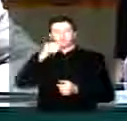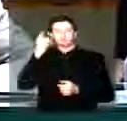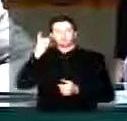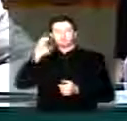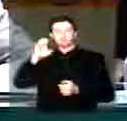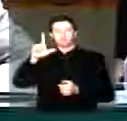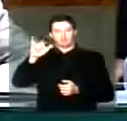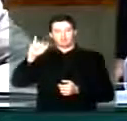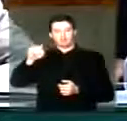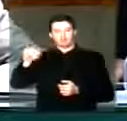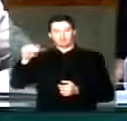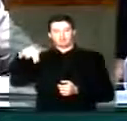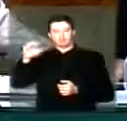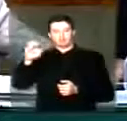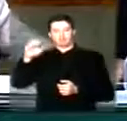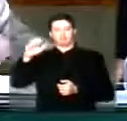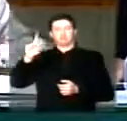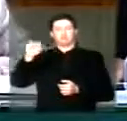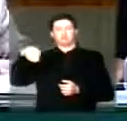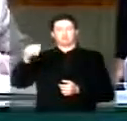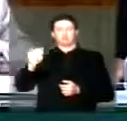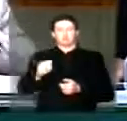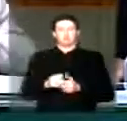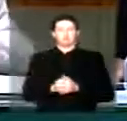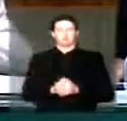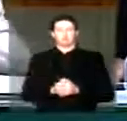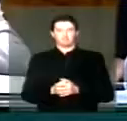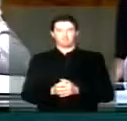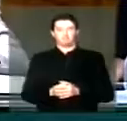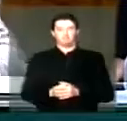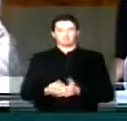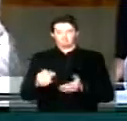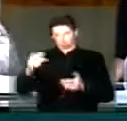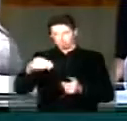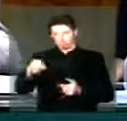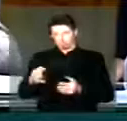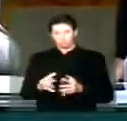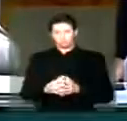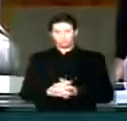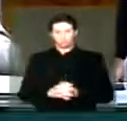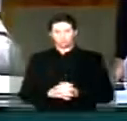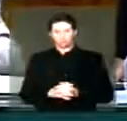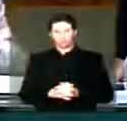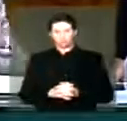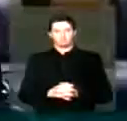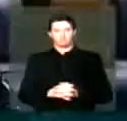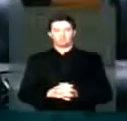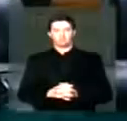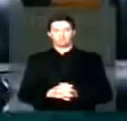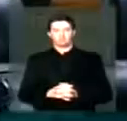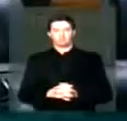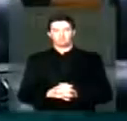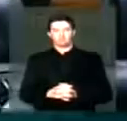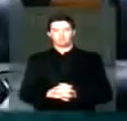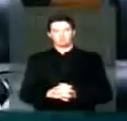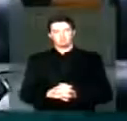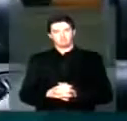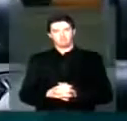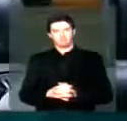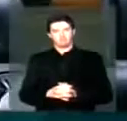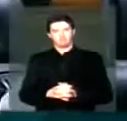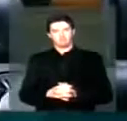Deputada Elisiane Gama, do PPS do Maranhão. Mas, deputado Ivan Valente, por um minuto, Vossa Excelência tem a palavra concedida. Obrigado,